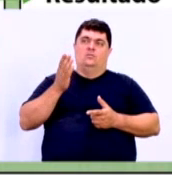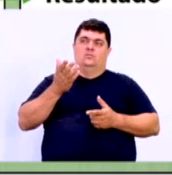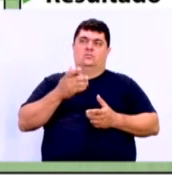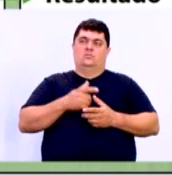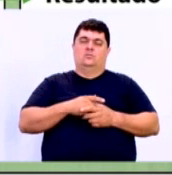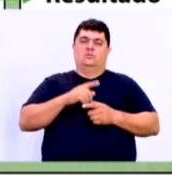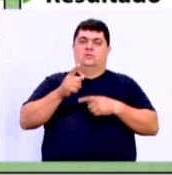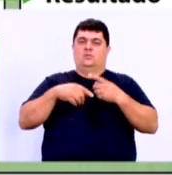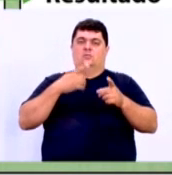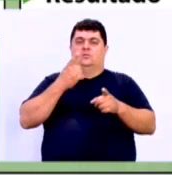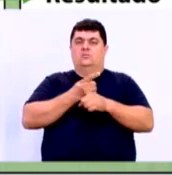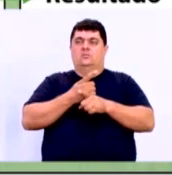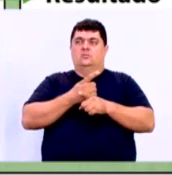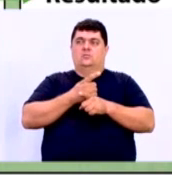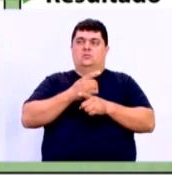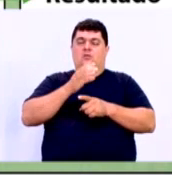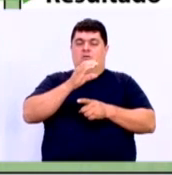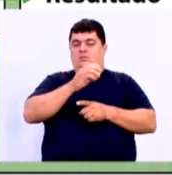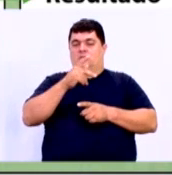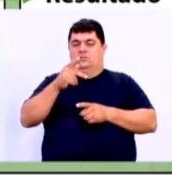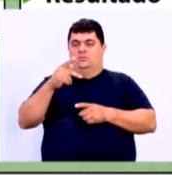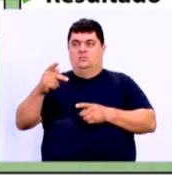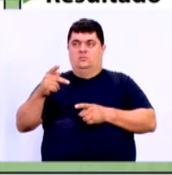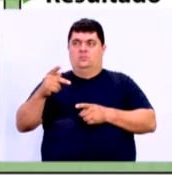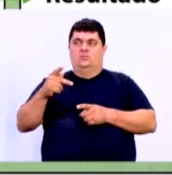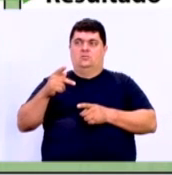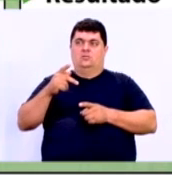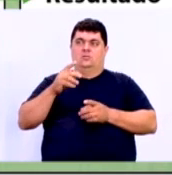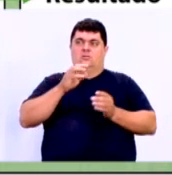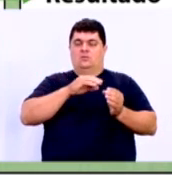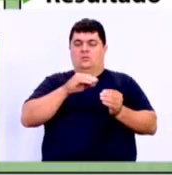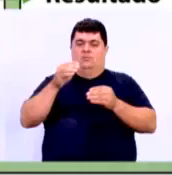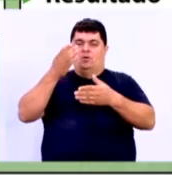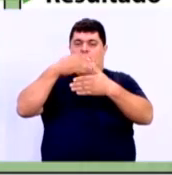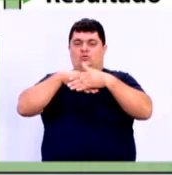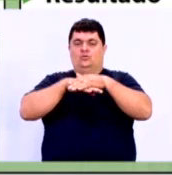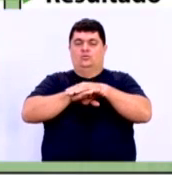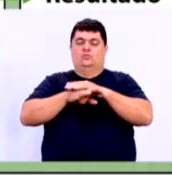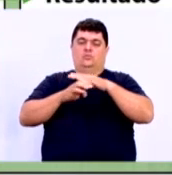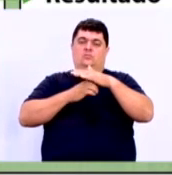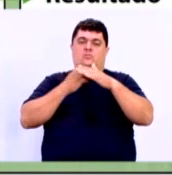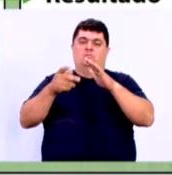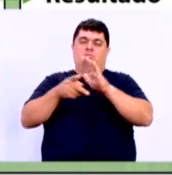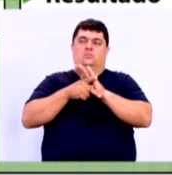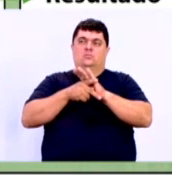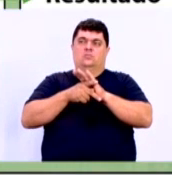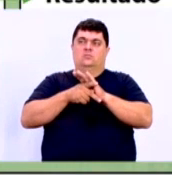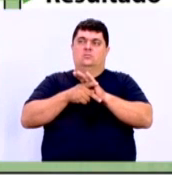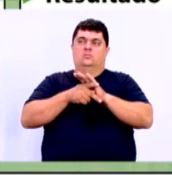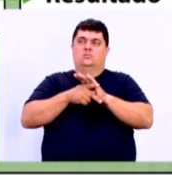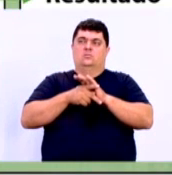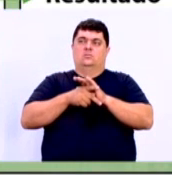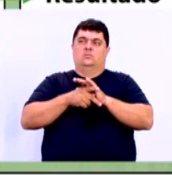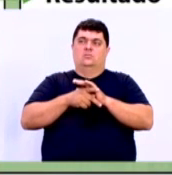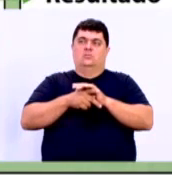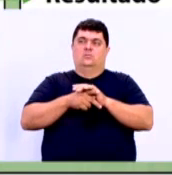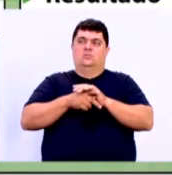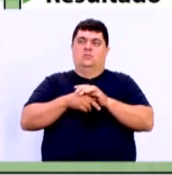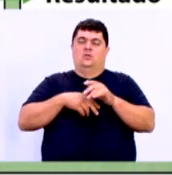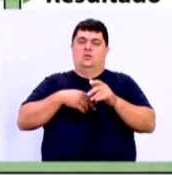disso, nós achamos o custo de produção do produto e ele vai para quê? Vai para o estoque da empresa. Do estoque da empresa, ele vira o